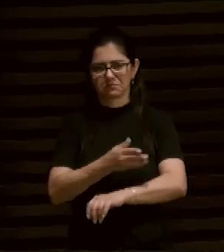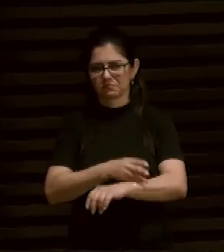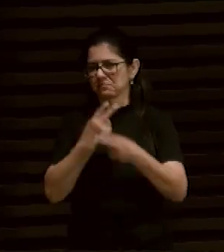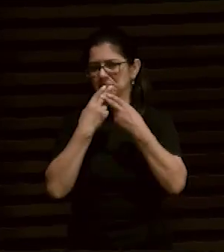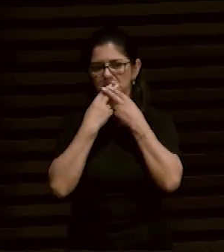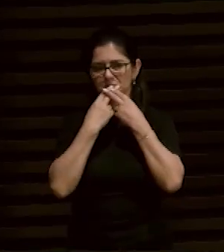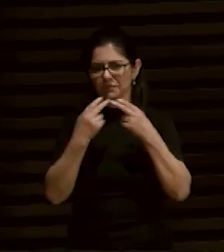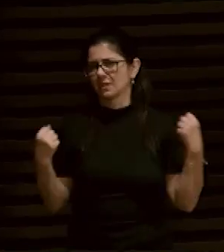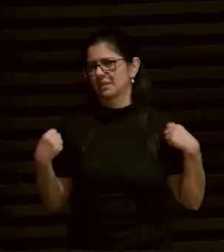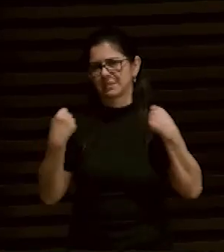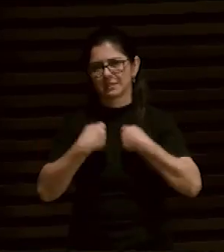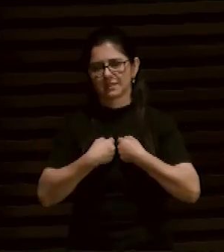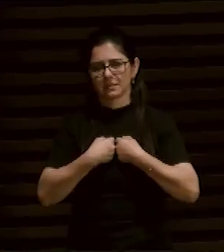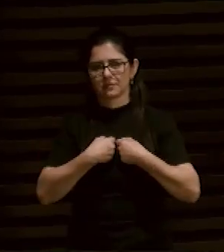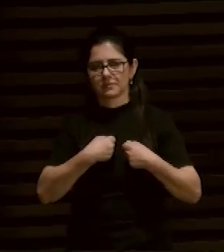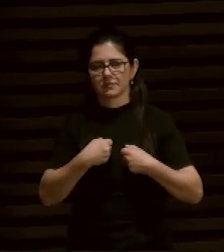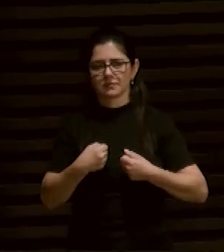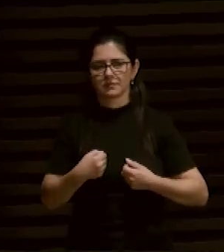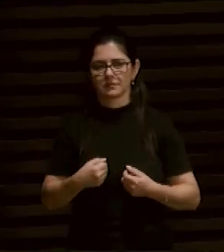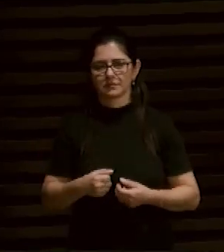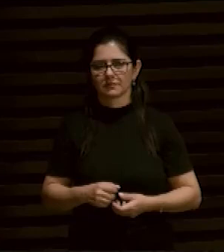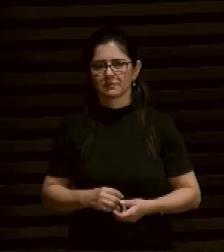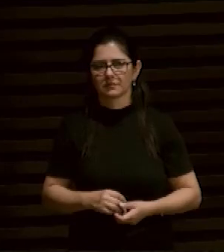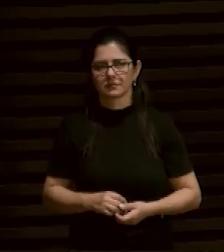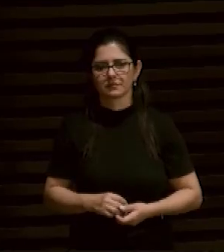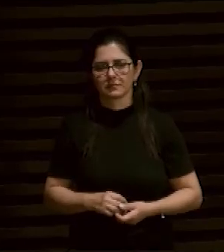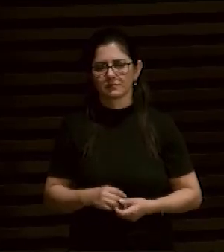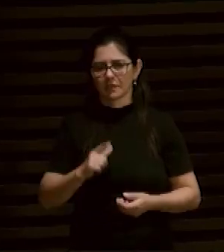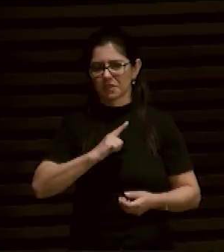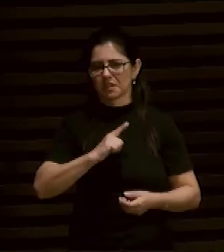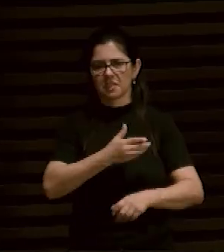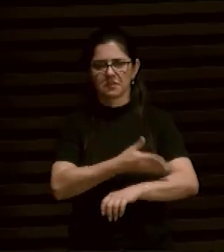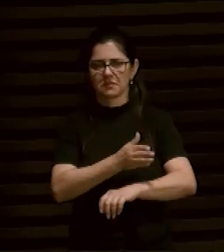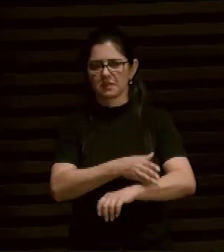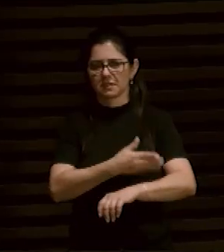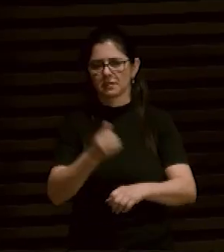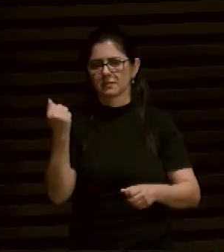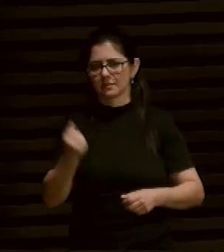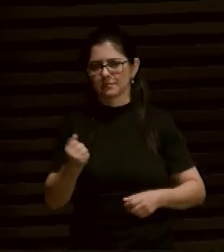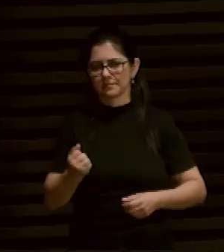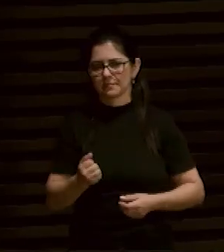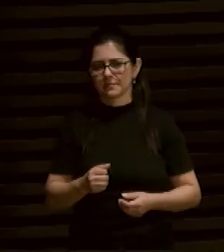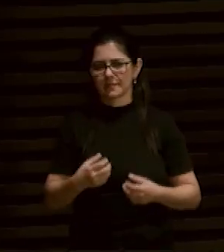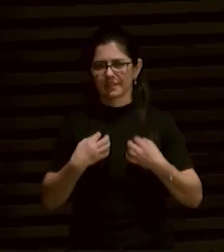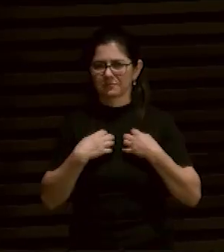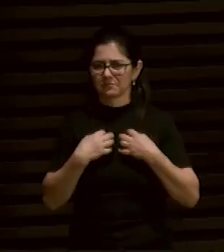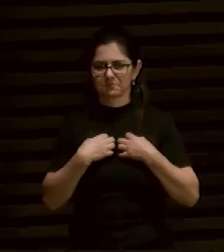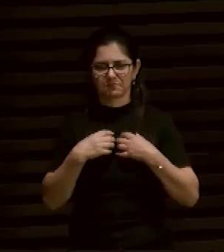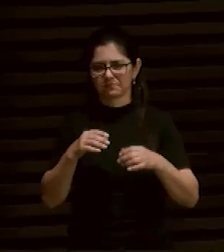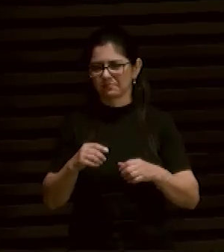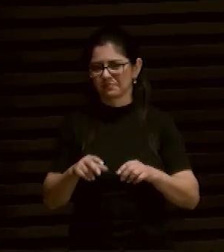Eles costumavam sacrificar alguns animais específicos, outro tipo de holocausto que eles faziam. Então, muito possivelmente, irmãos, Jonas, além